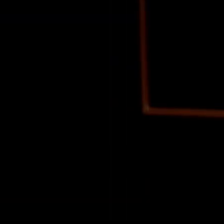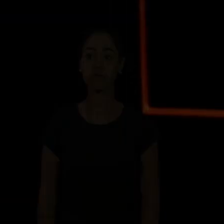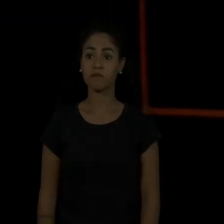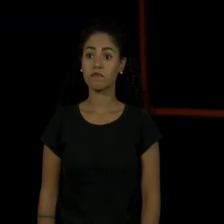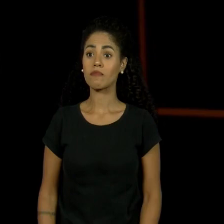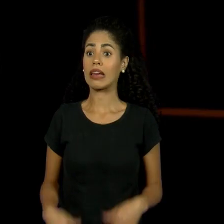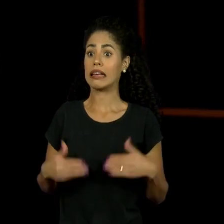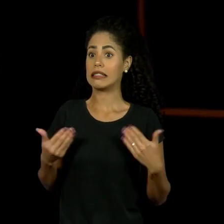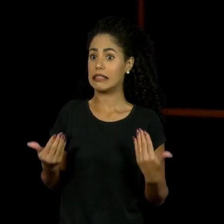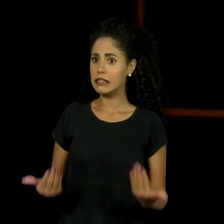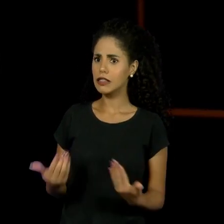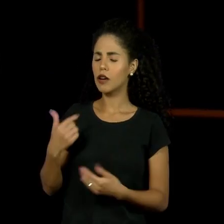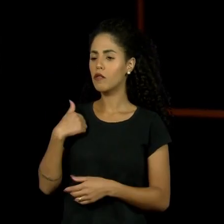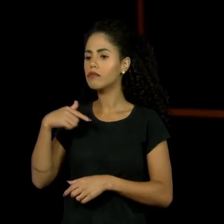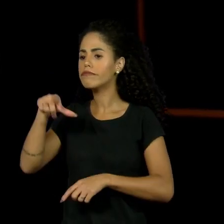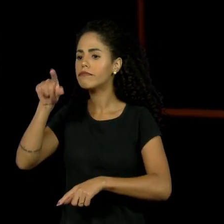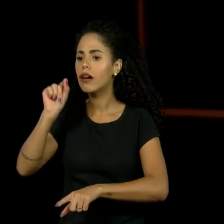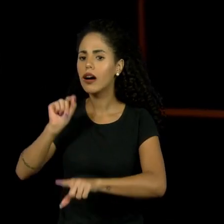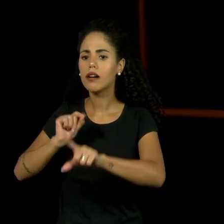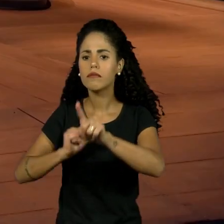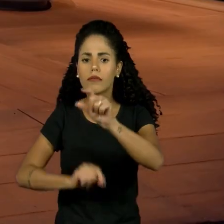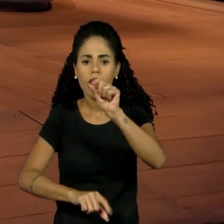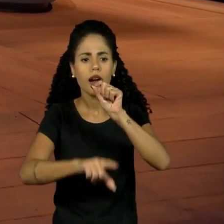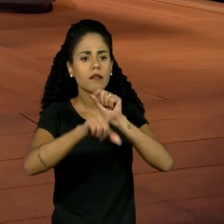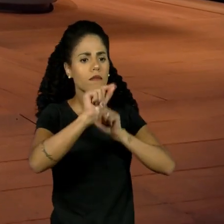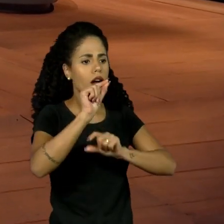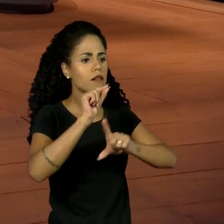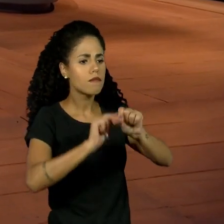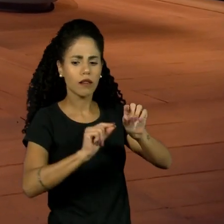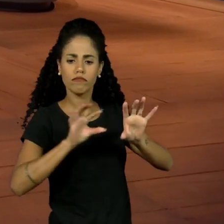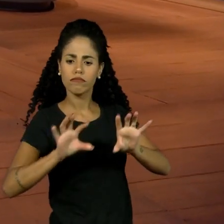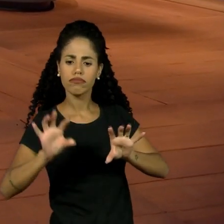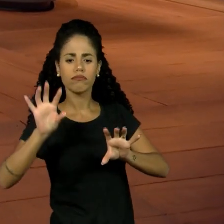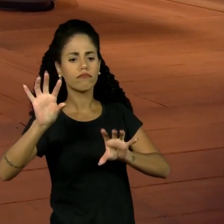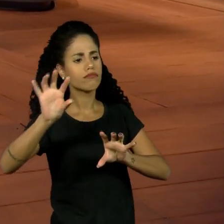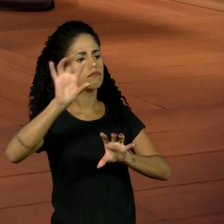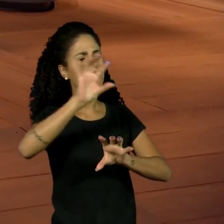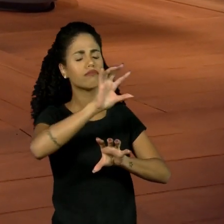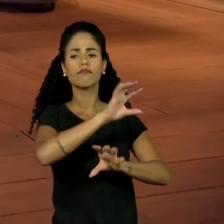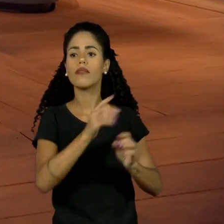Então, eu fui escolhendo de todos os continentes artistas que